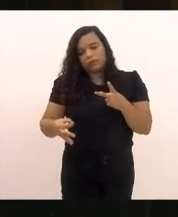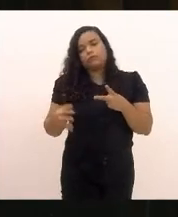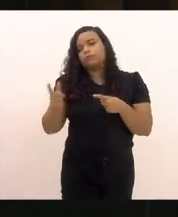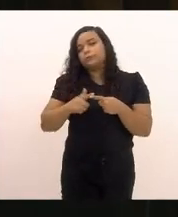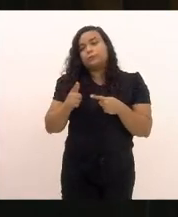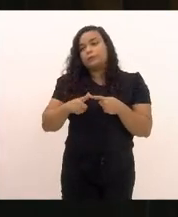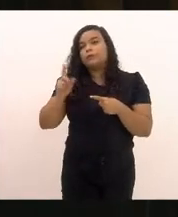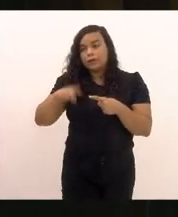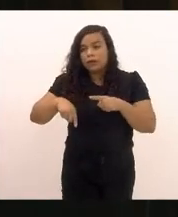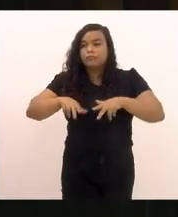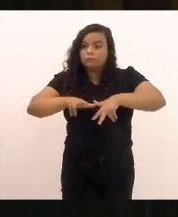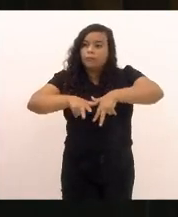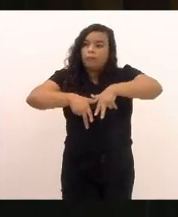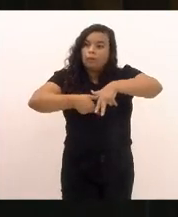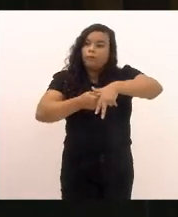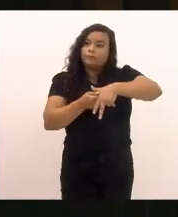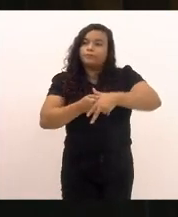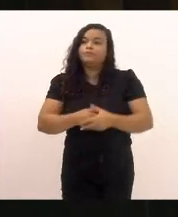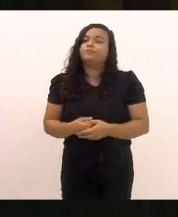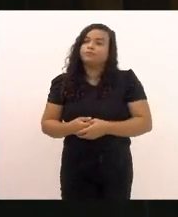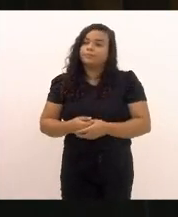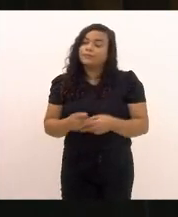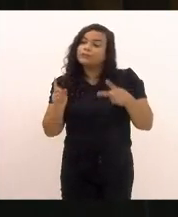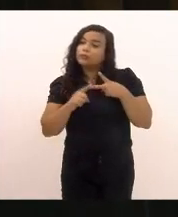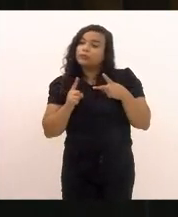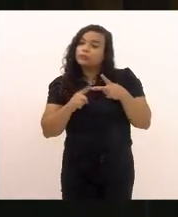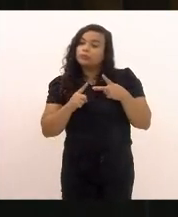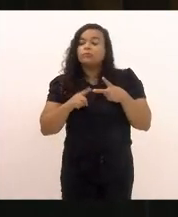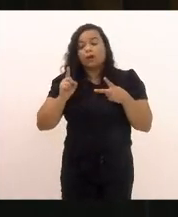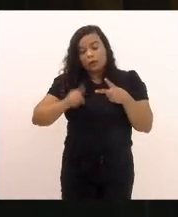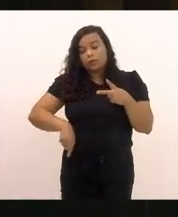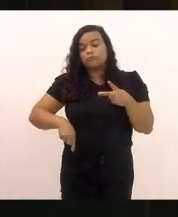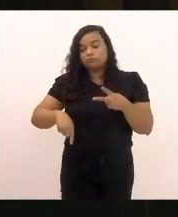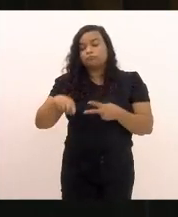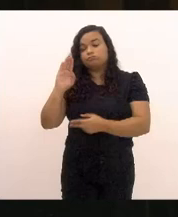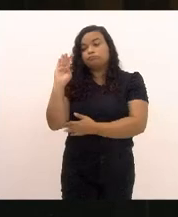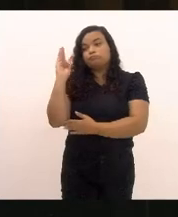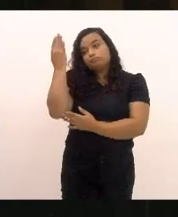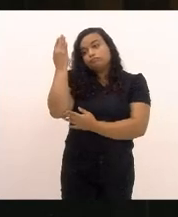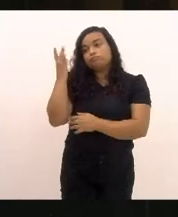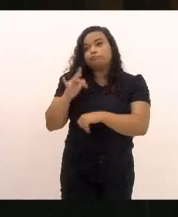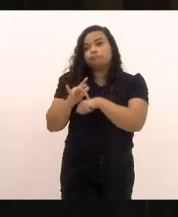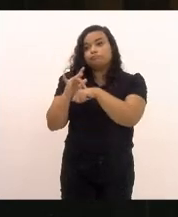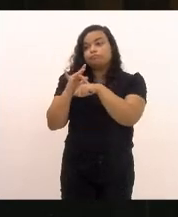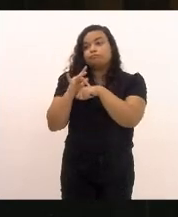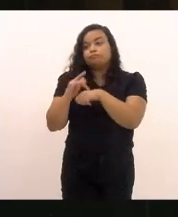a corrupção. E a segunda, a hipocrisia.